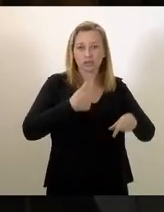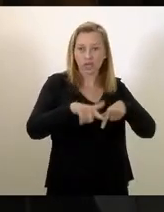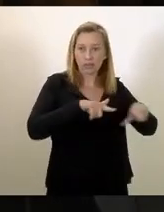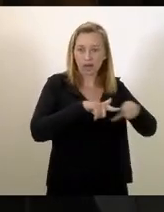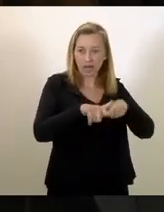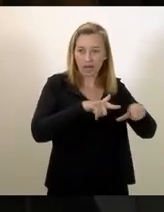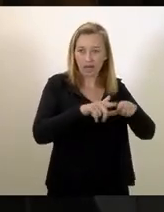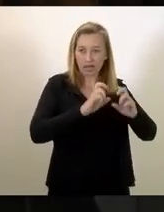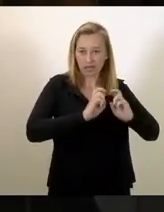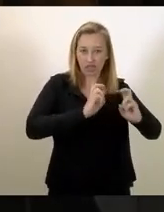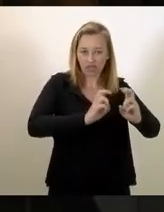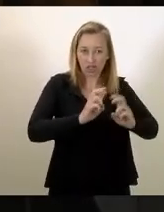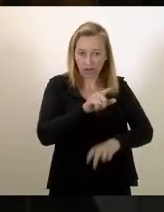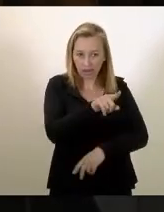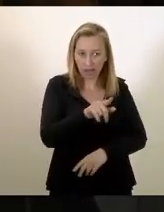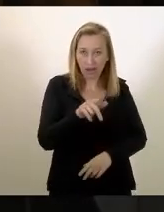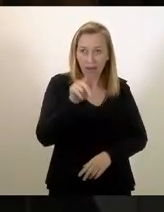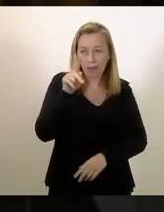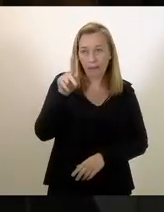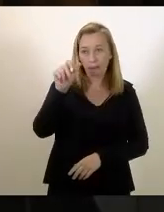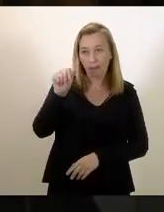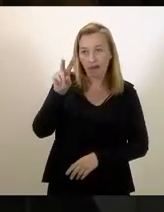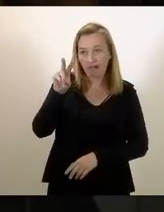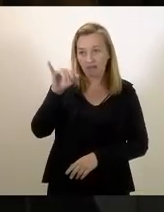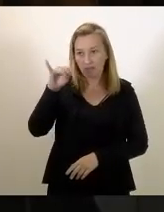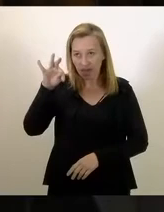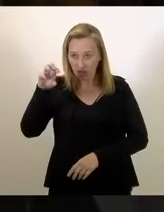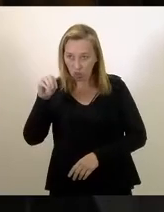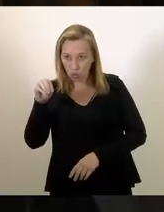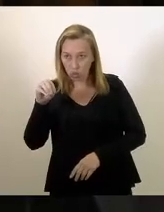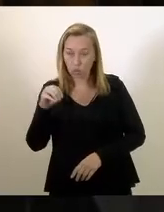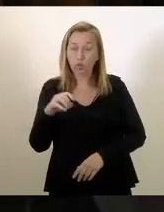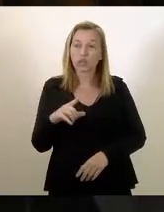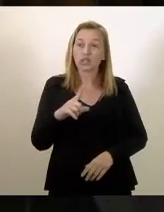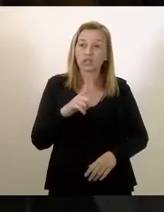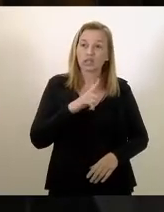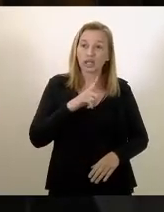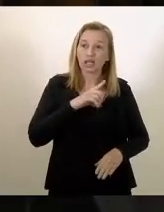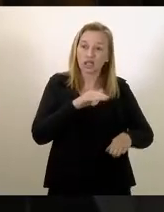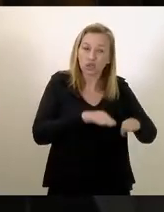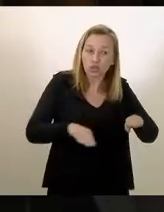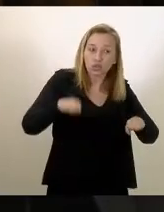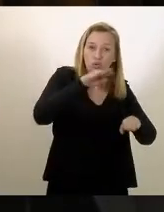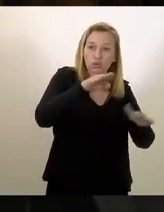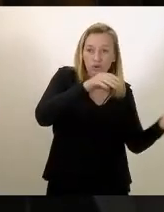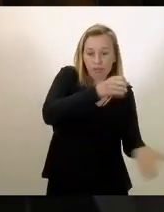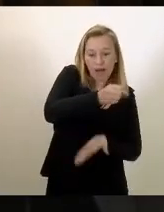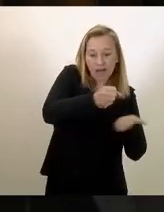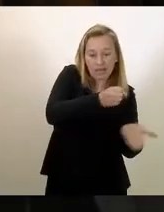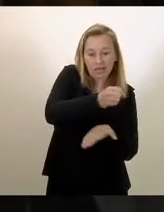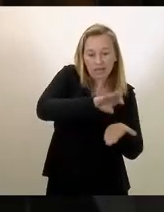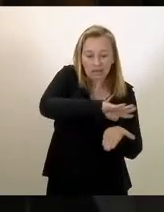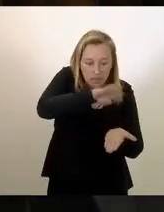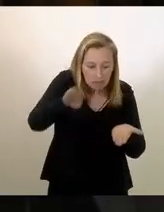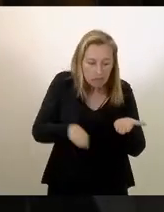pavimento deputado Eleon Marco tem subbase base e revestimento